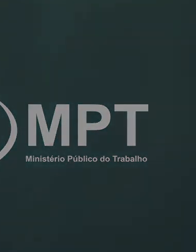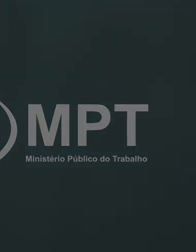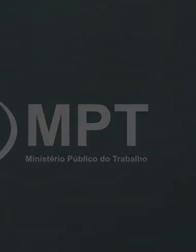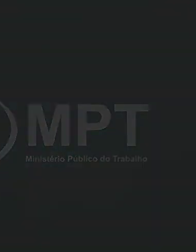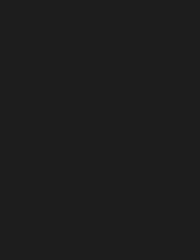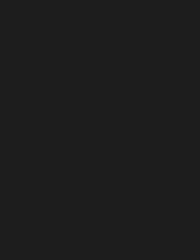A